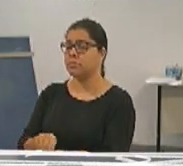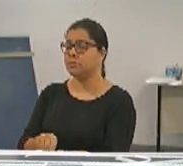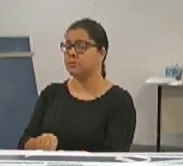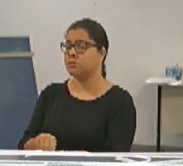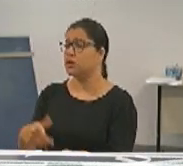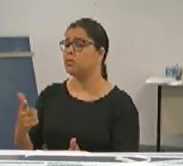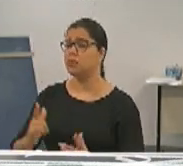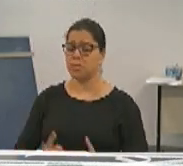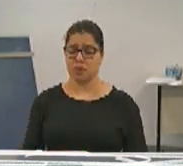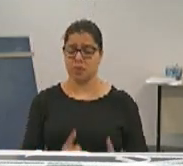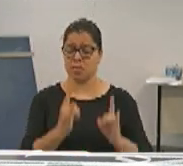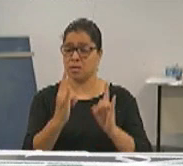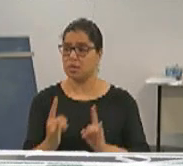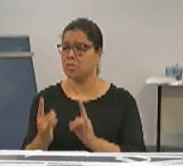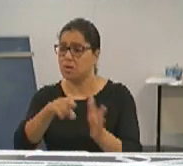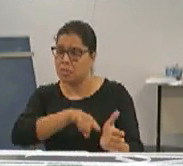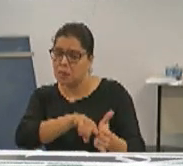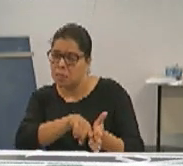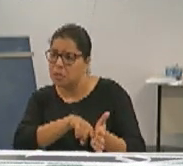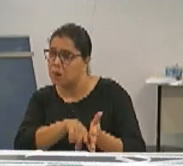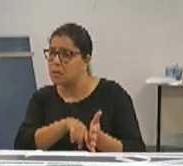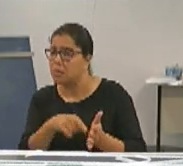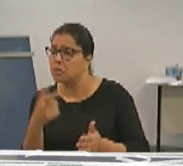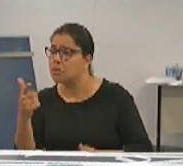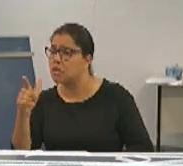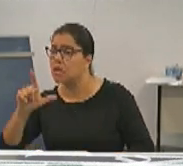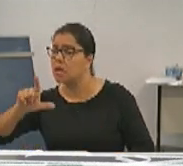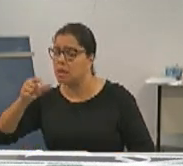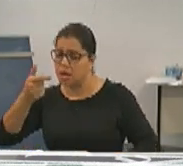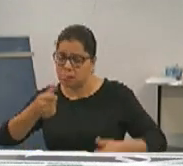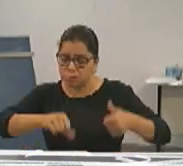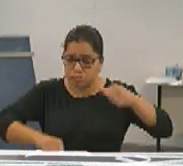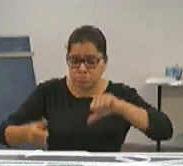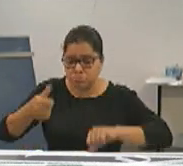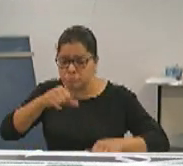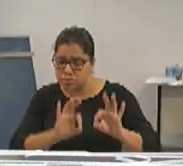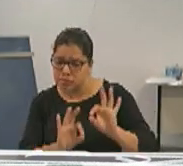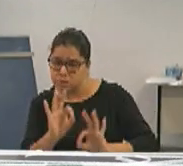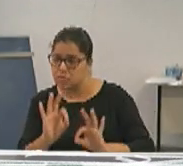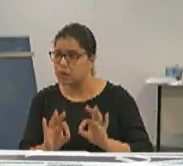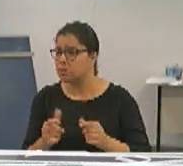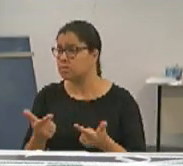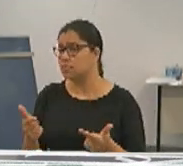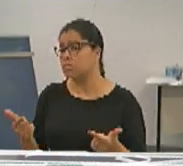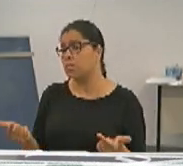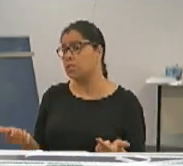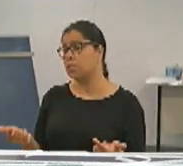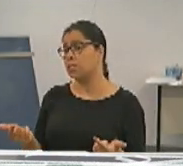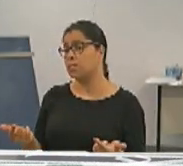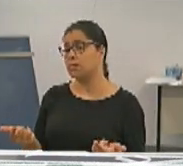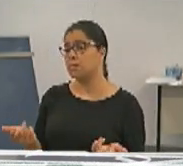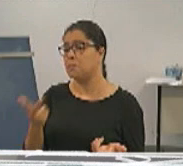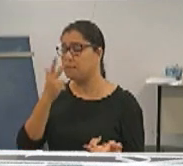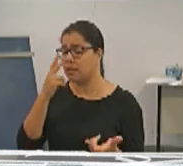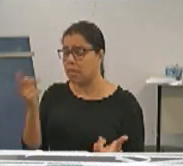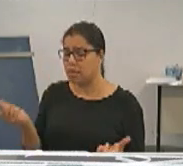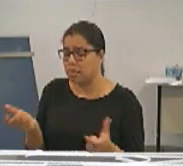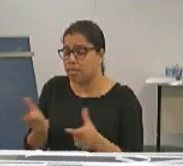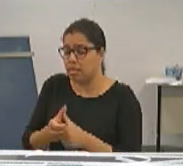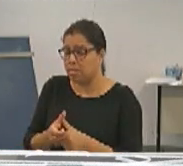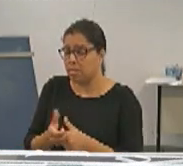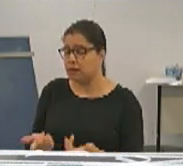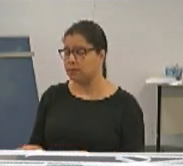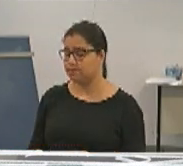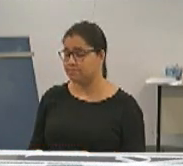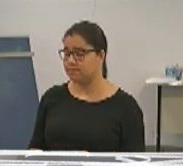prédios de laboratório. Então, o recurso que nós temos para a faculdade de engenharia é pequeno para quando a gente tiver todos os prédios. Só